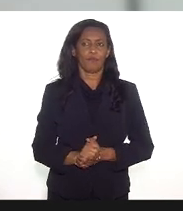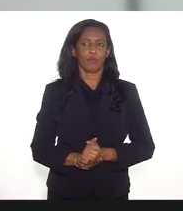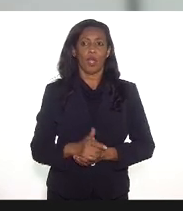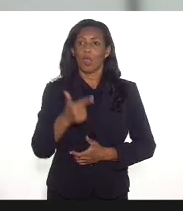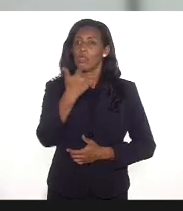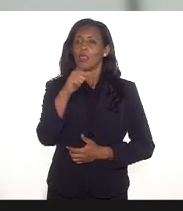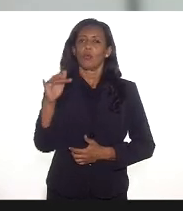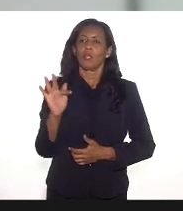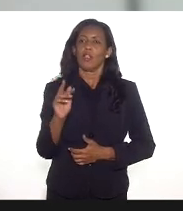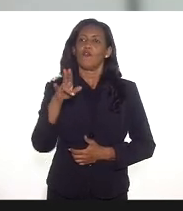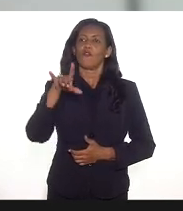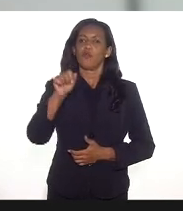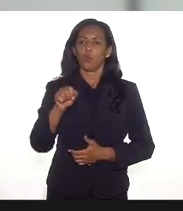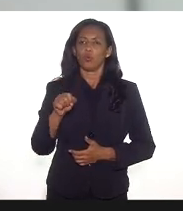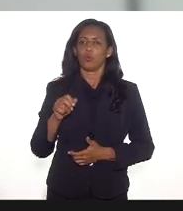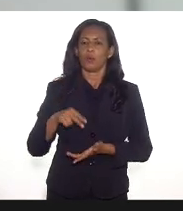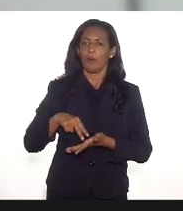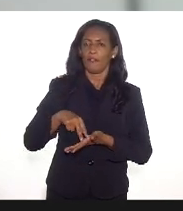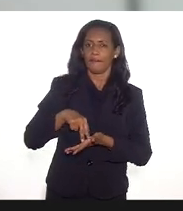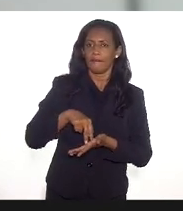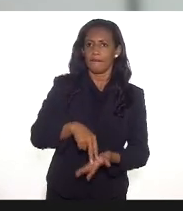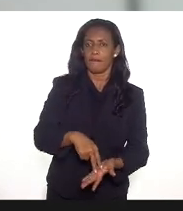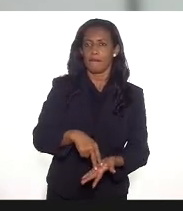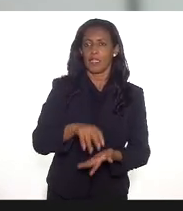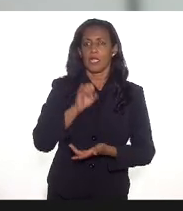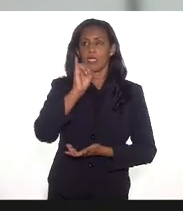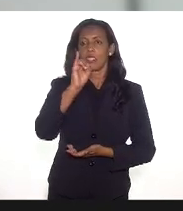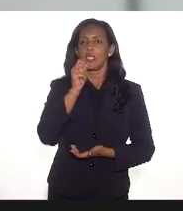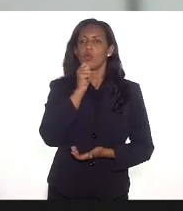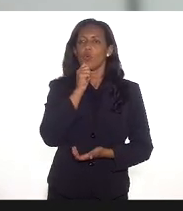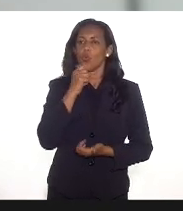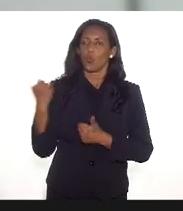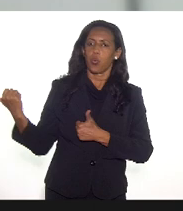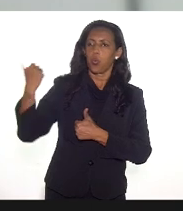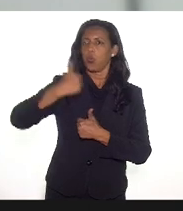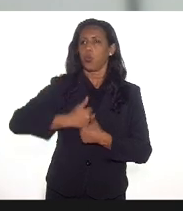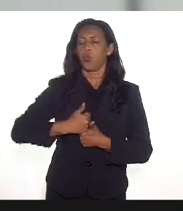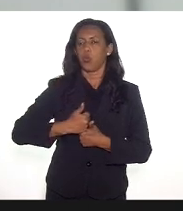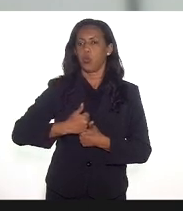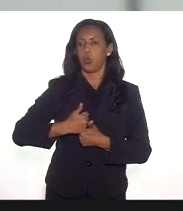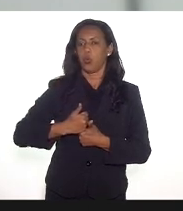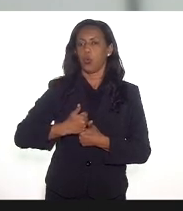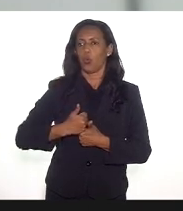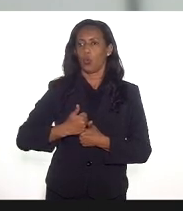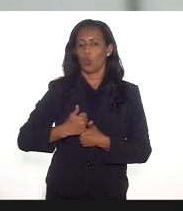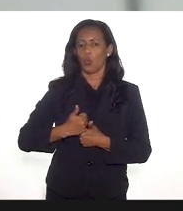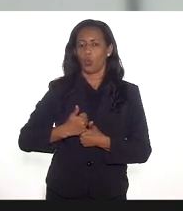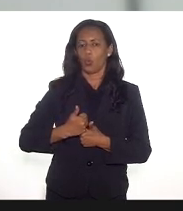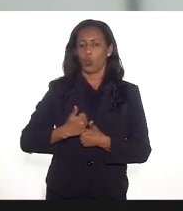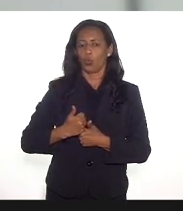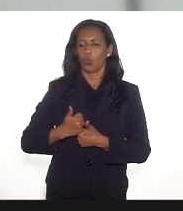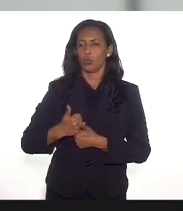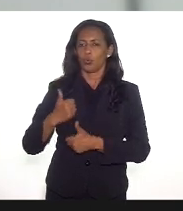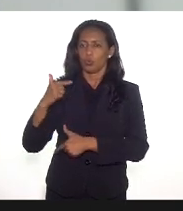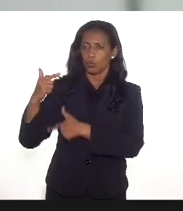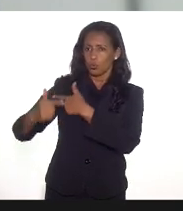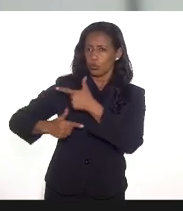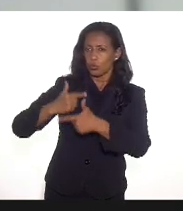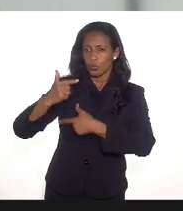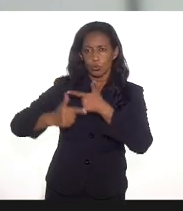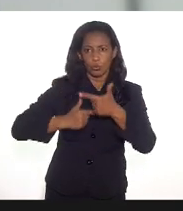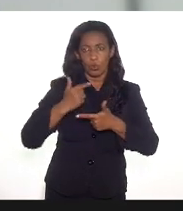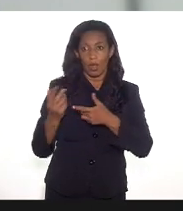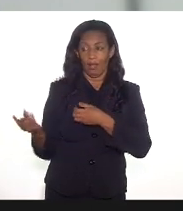que possa se manter se não há substituição dos funcionários dentro desse